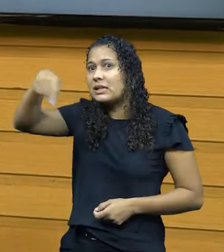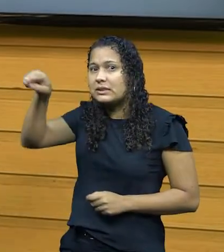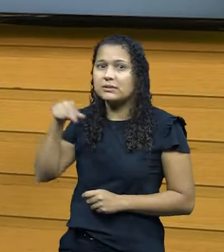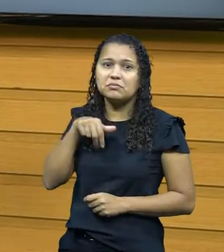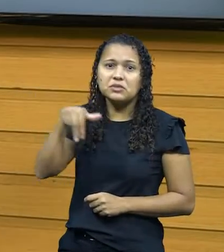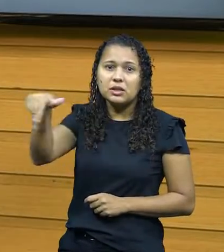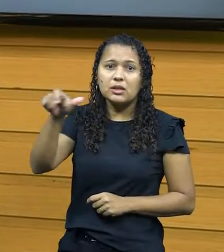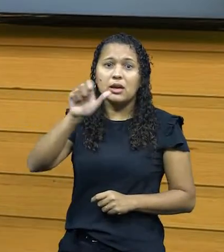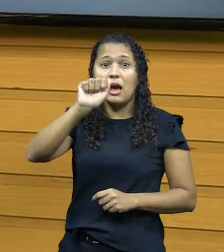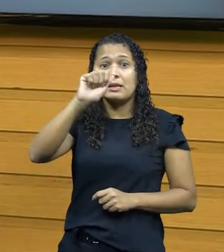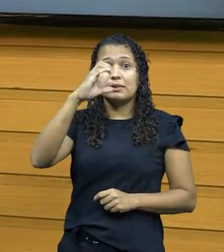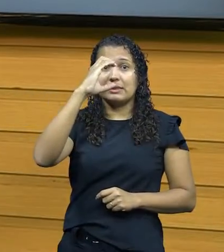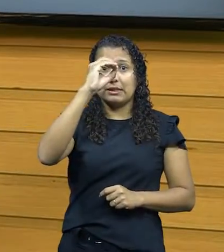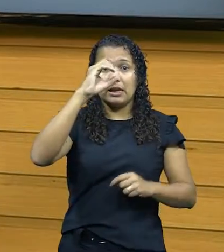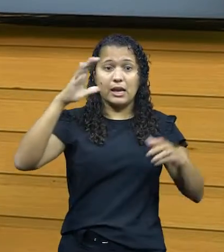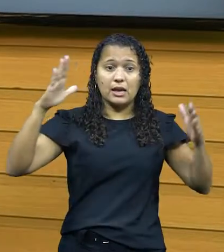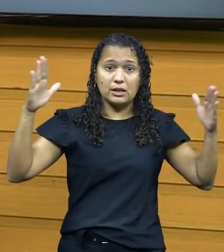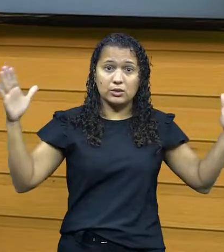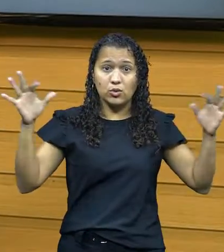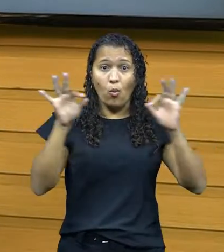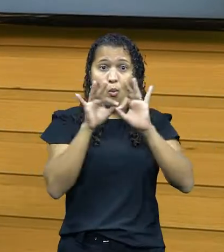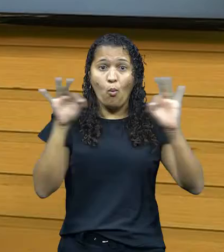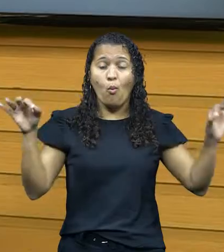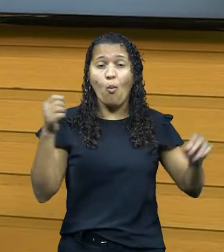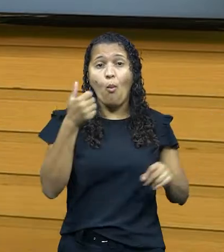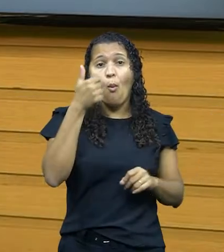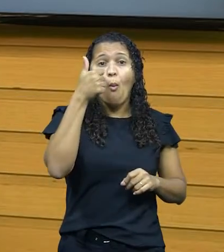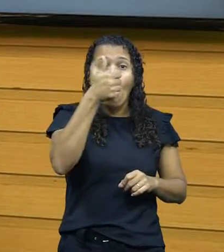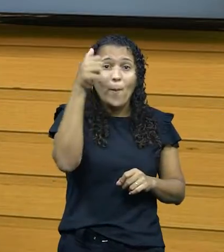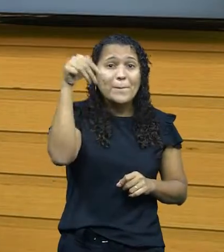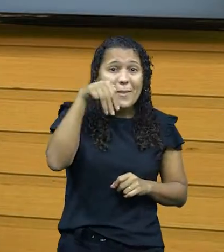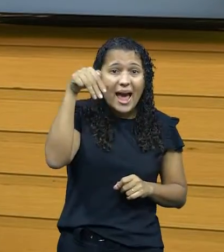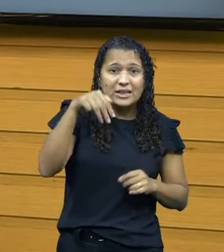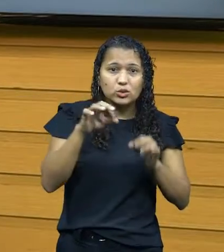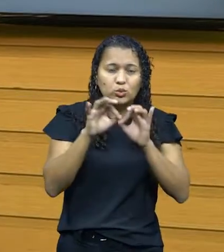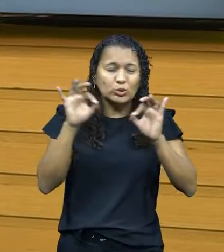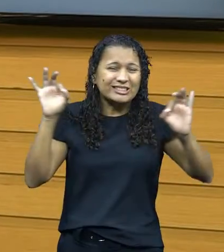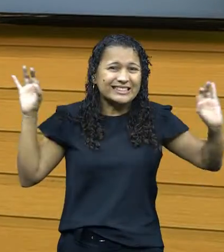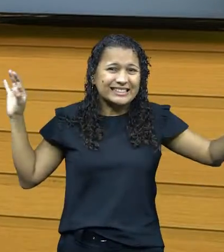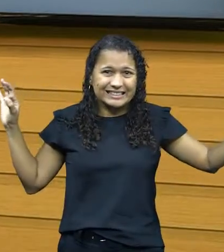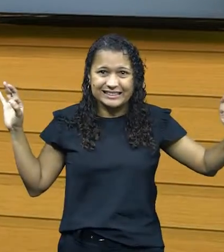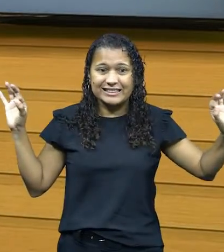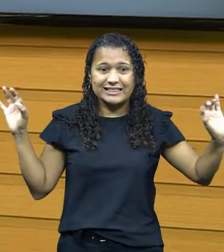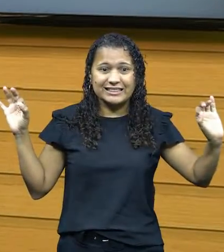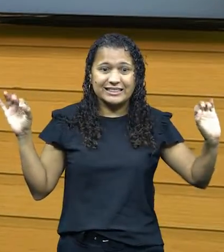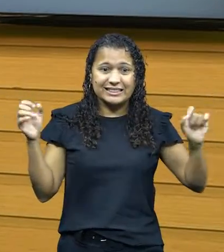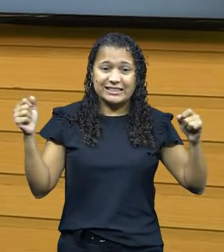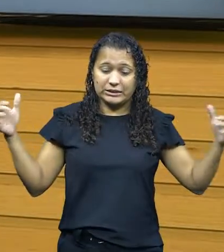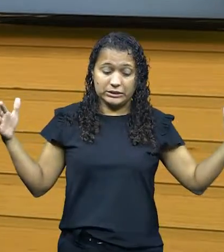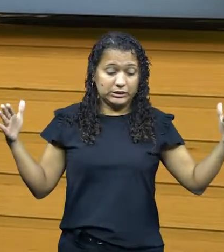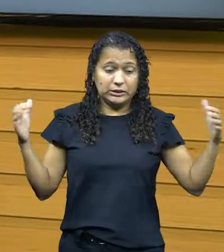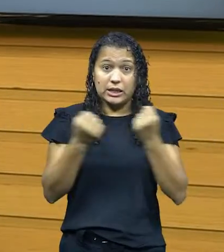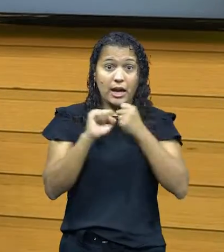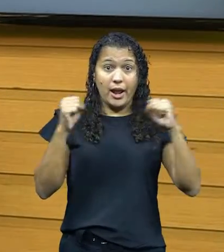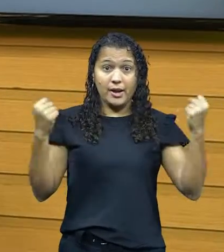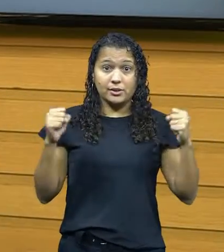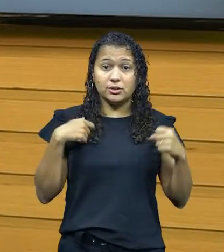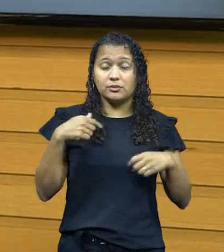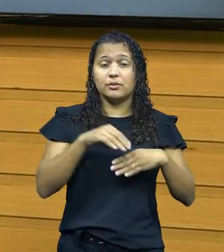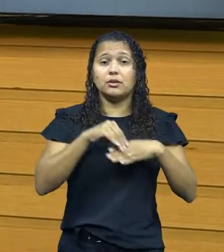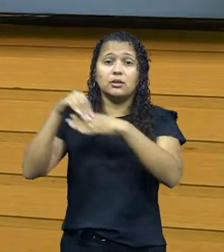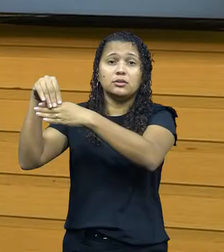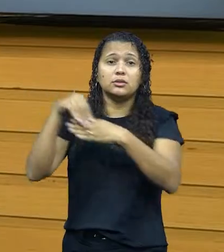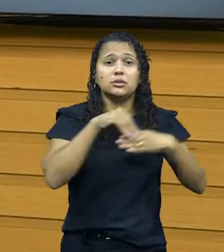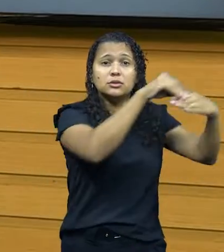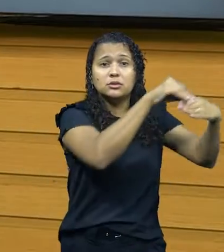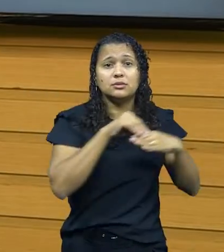gigante de A0, com praticamente 1 metro de seu diâmetro, né? De seu comprimento e diâmetro, e ficar levando